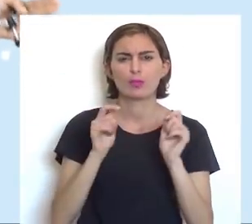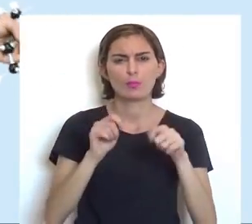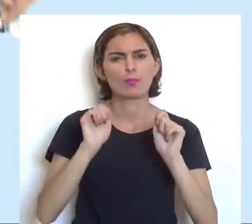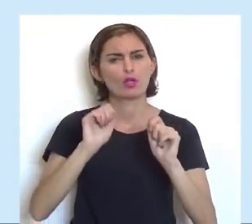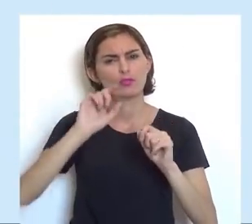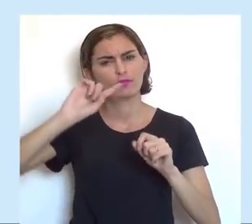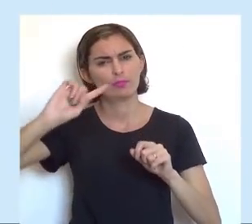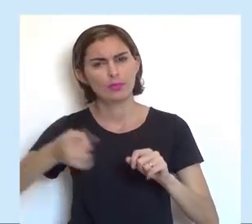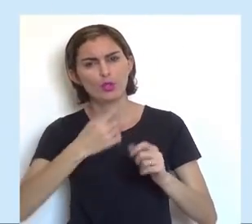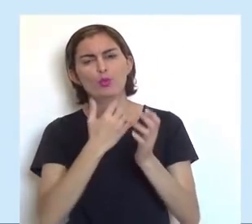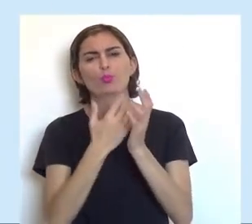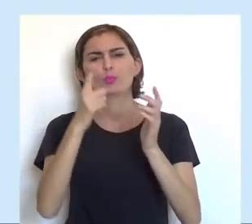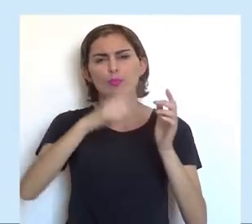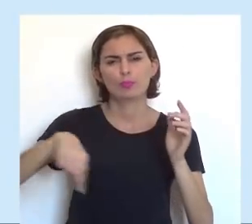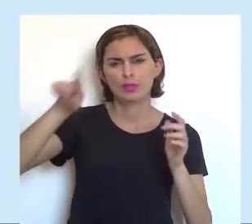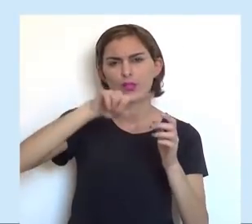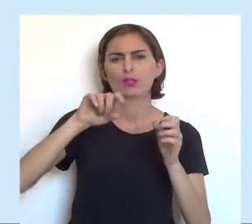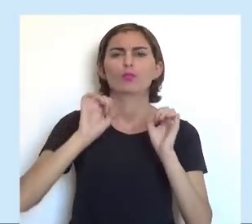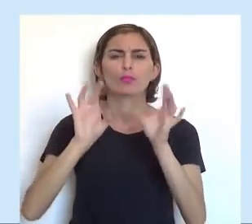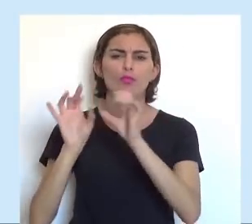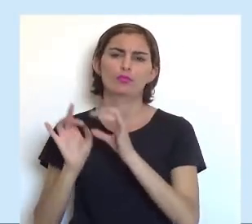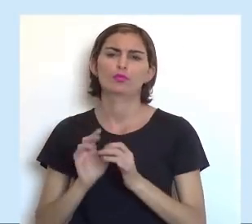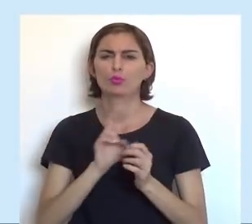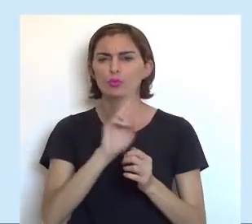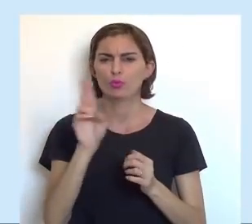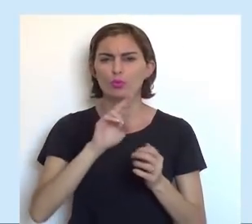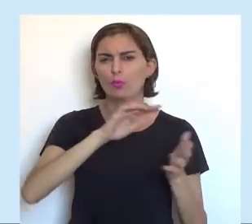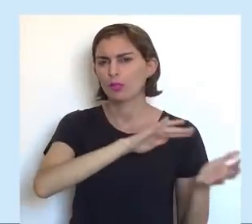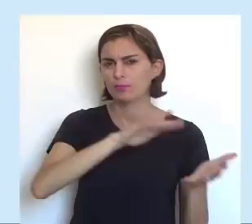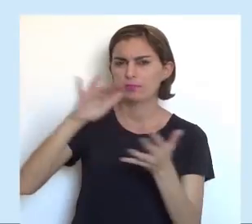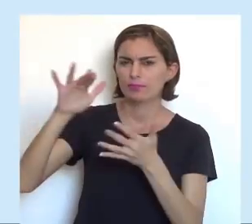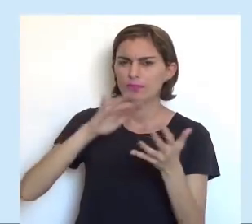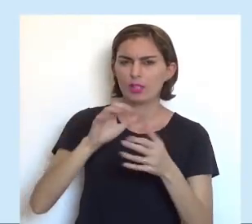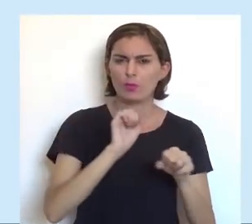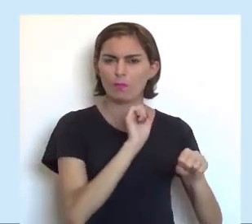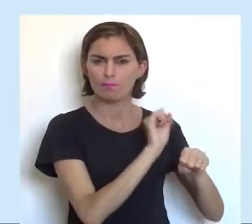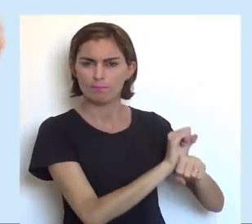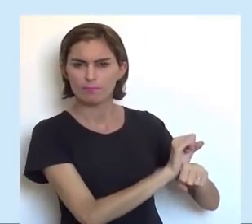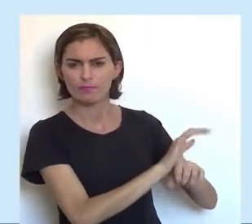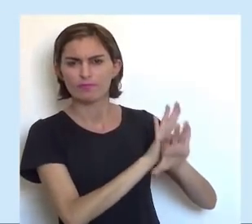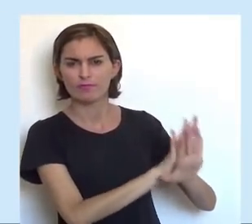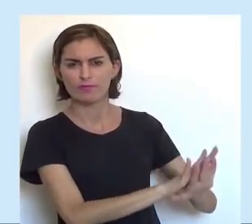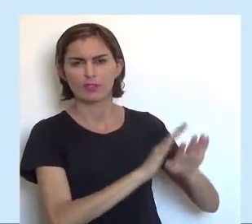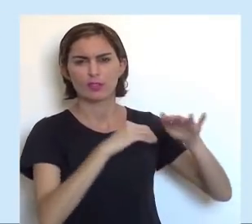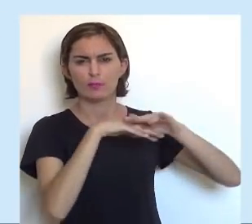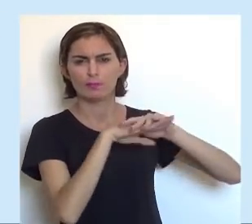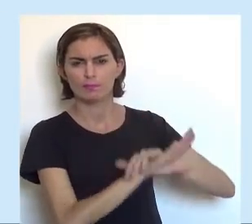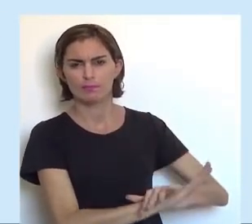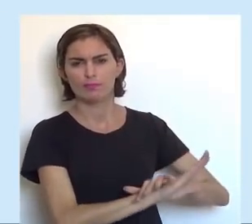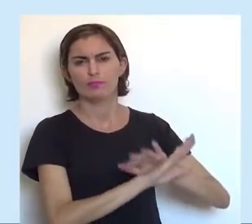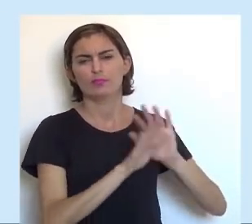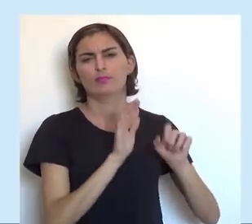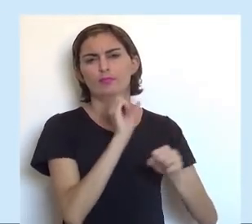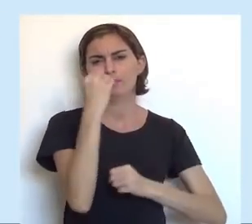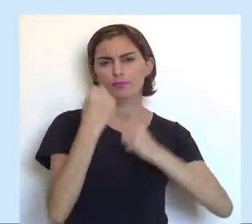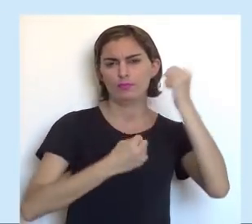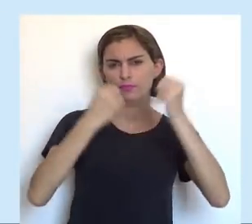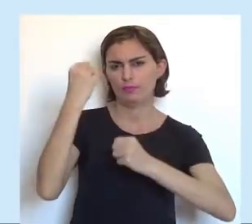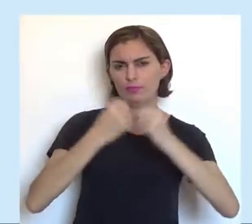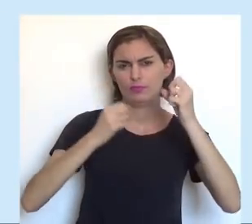mais 1.000 toneladas. Então isso é que nós chamamos de demanda reprimida no estoque